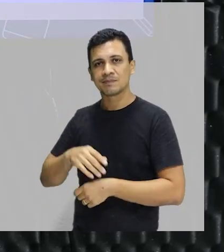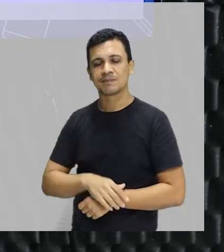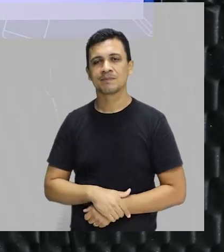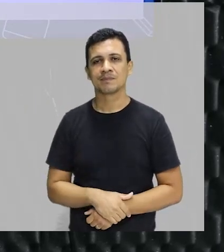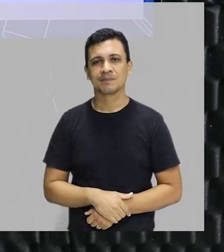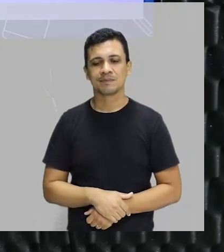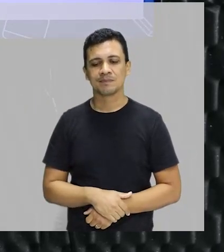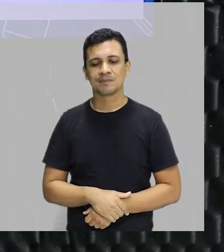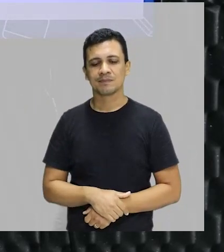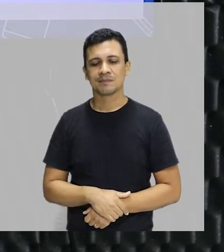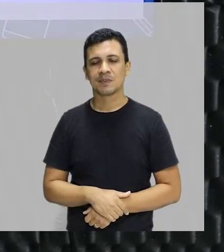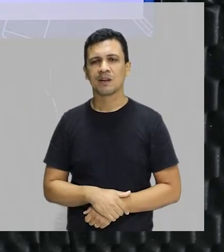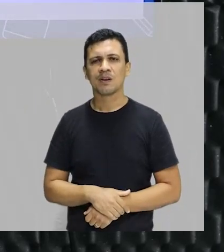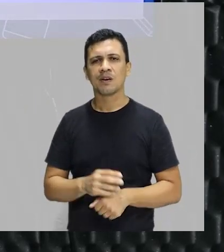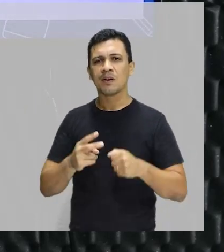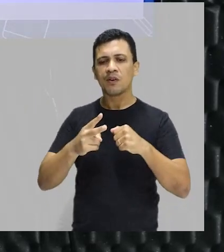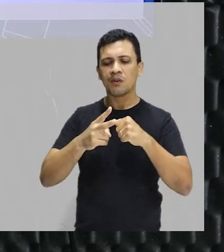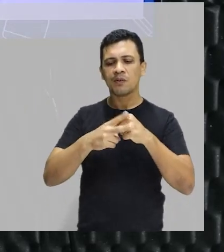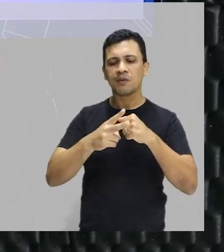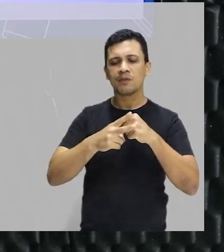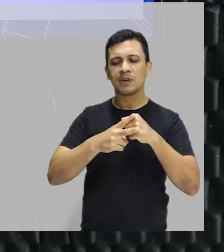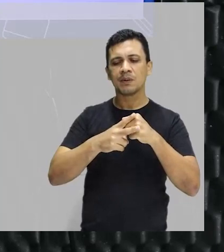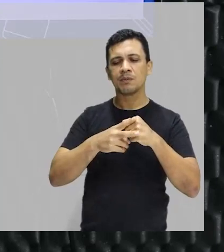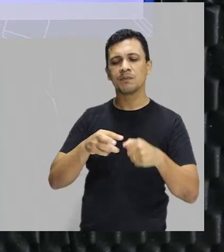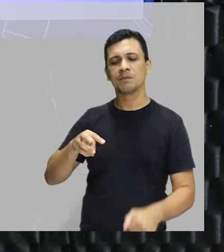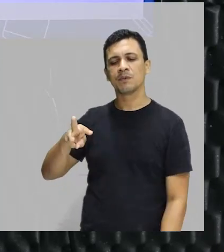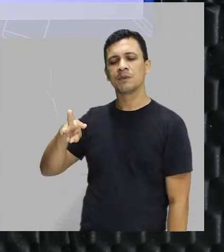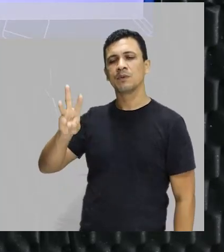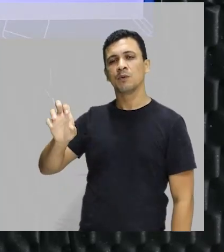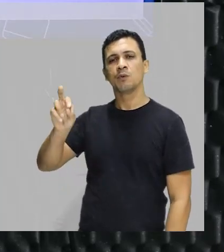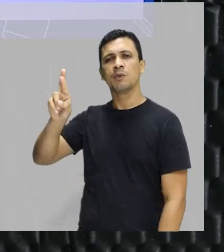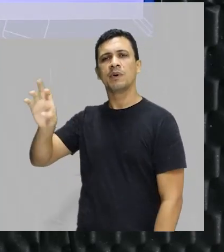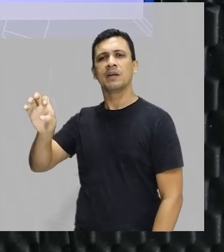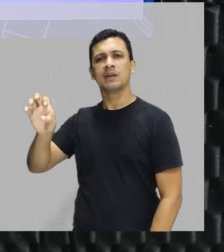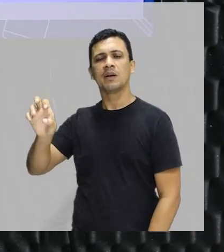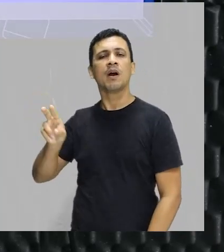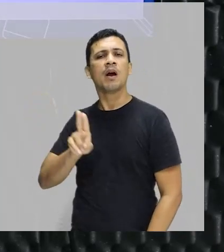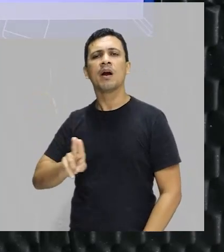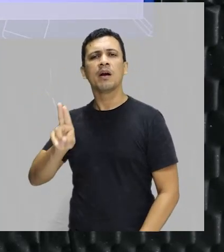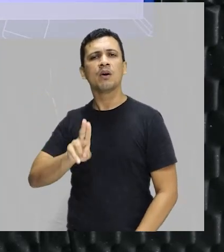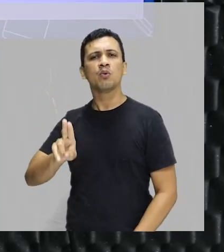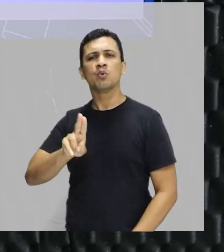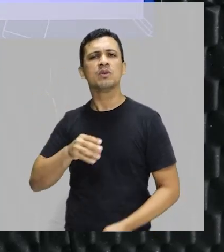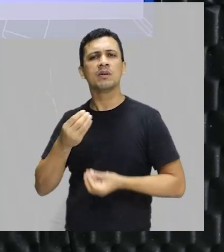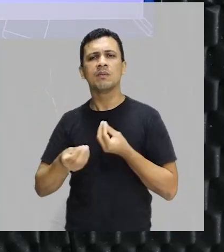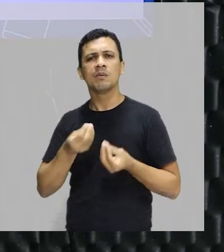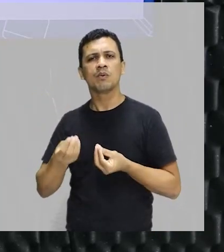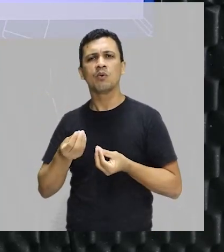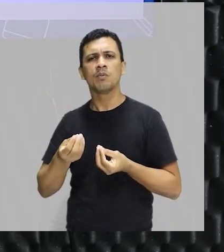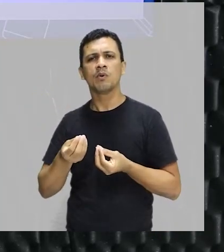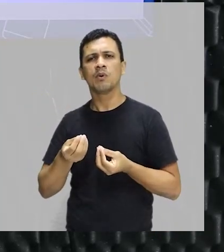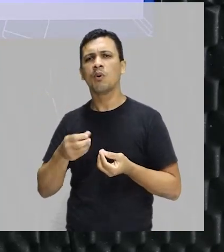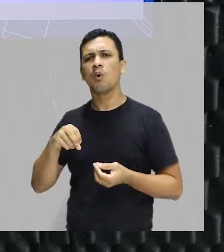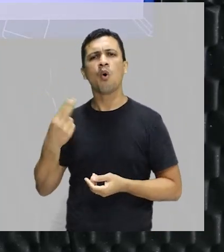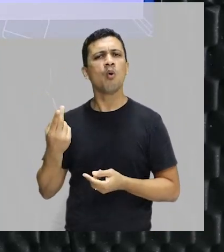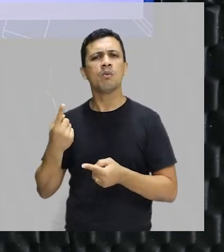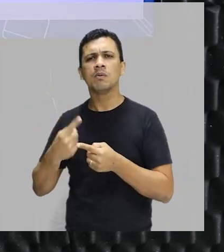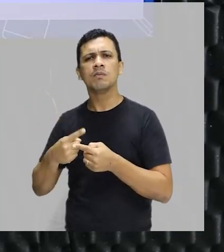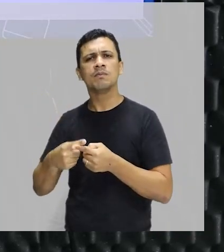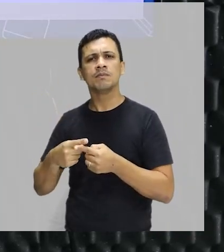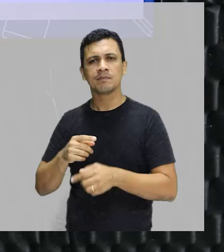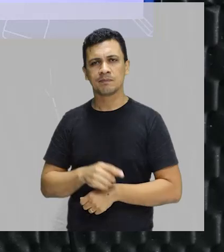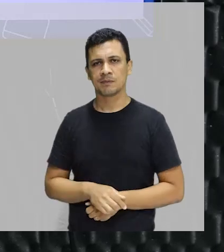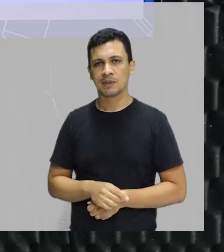lot better. O verbo were é utilizado em que circunstância ou para quê? Nesse tipo